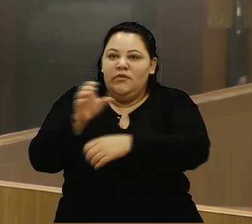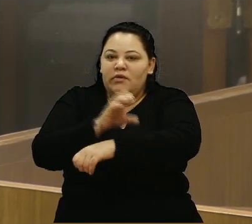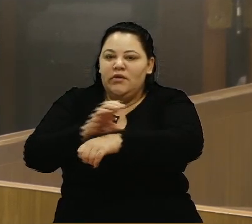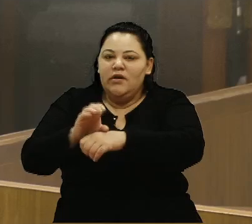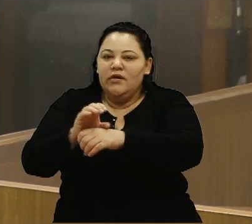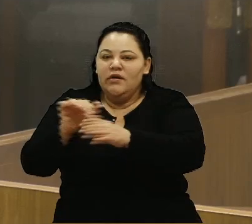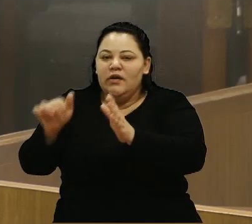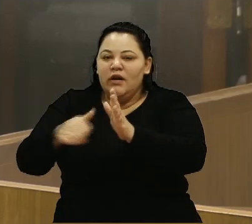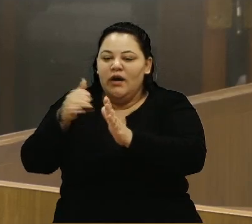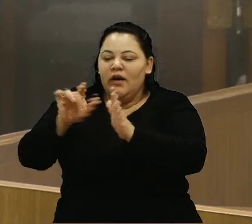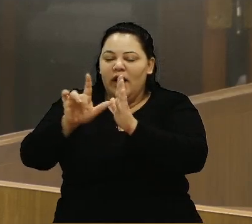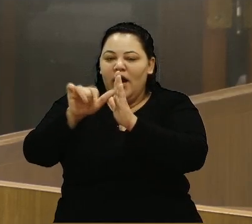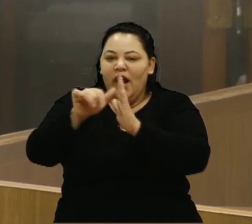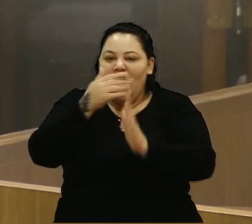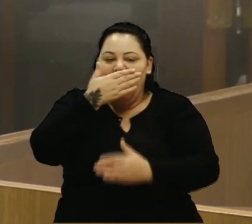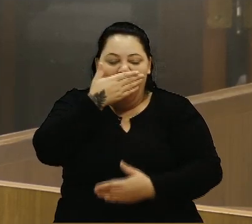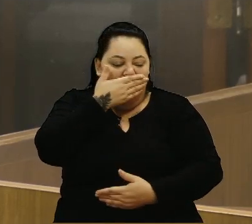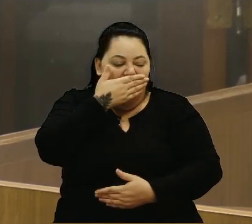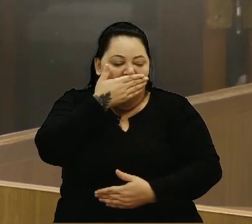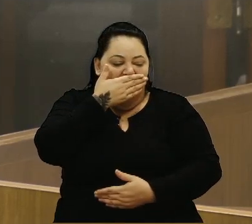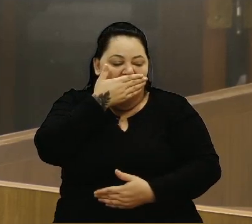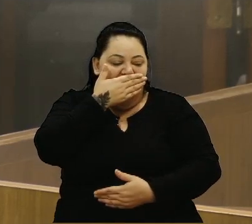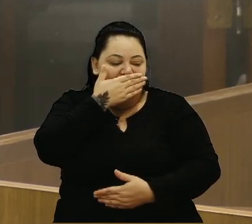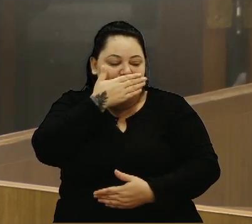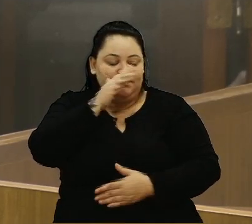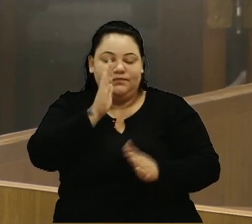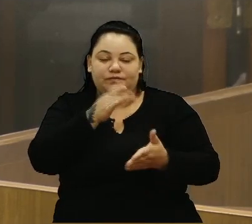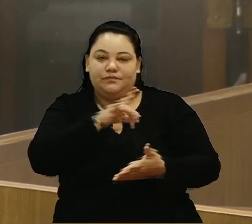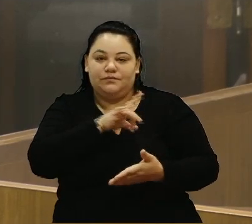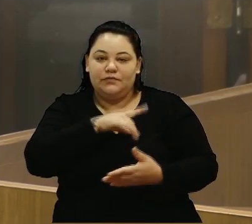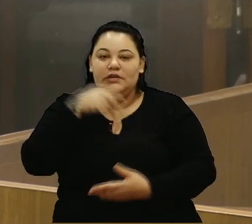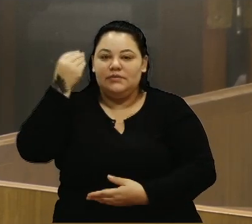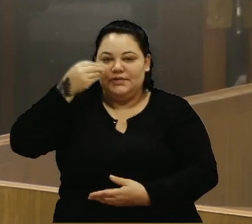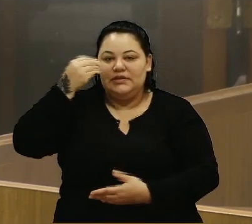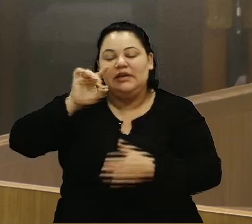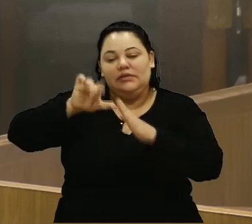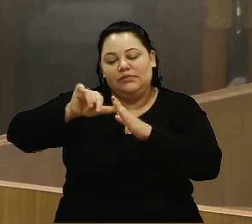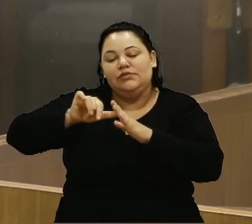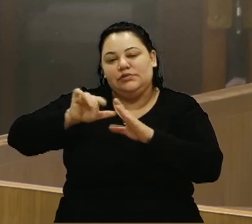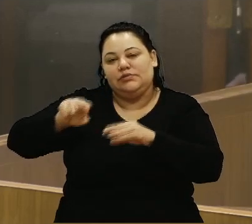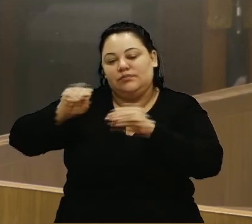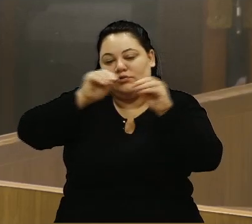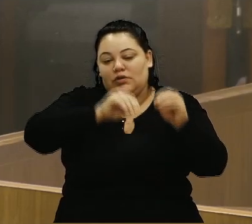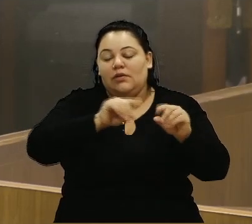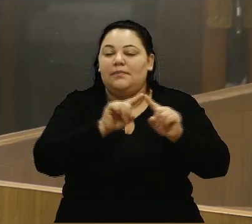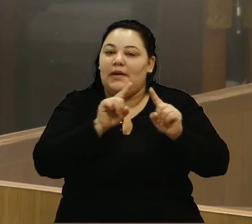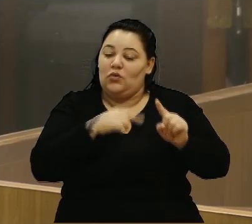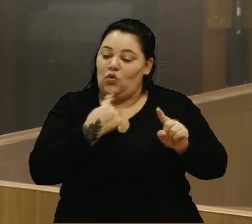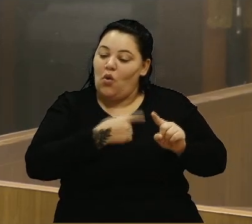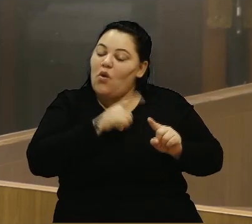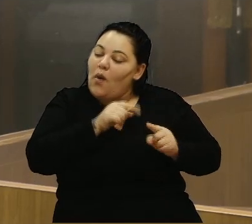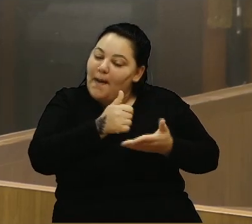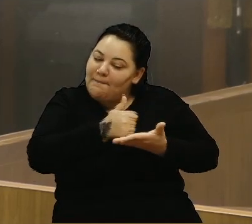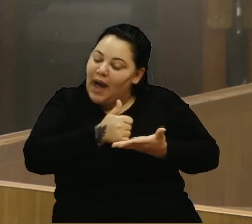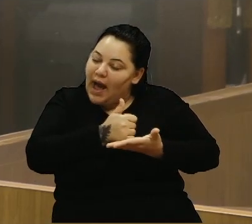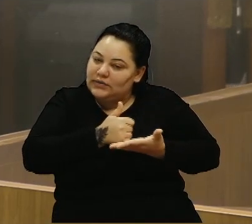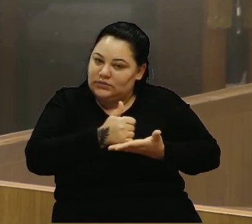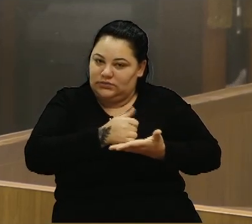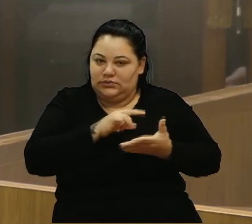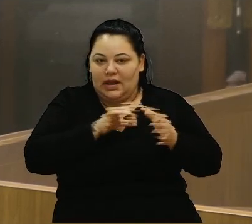depois, já tenho uma experiência, e aí sim, aí eu vou para outro canto, mas ali é o basicão. Então, a gente